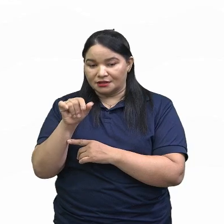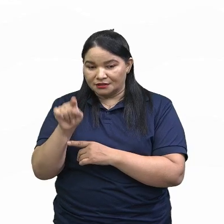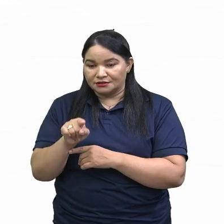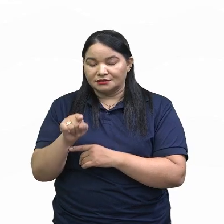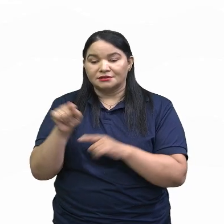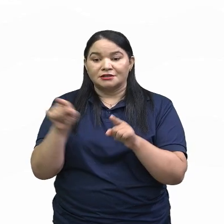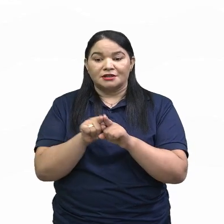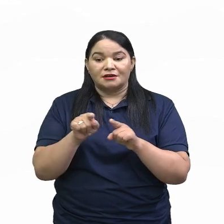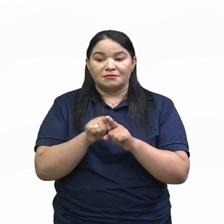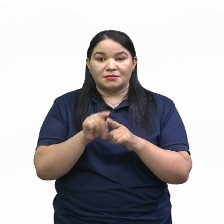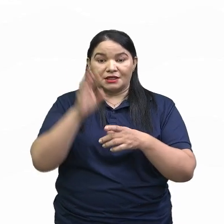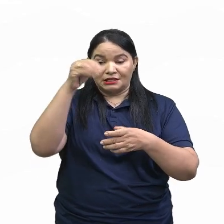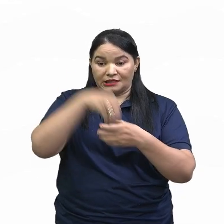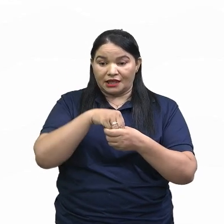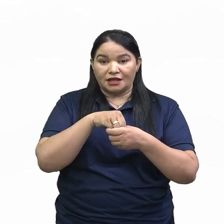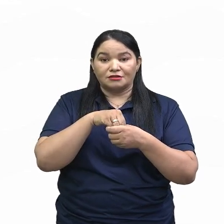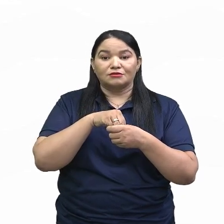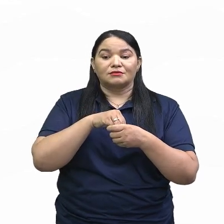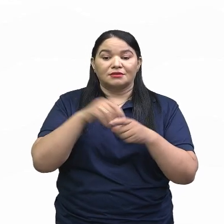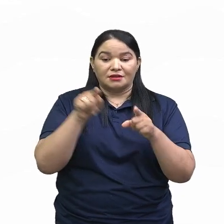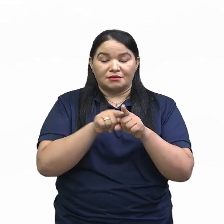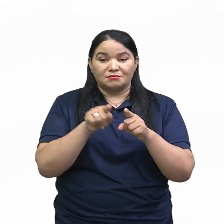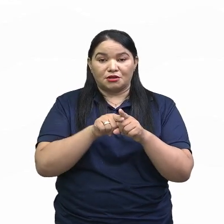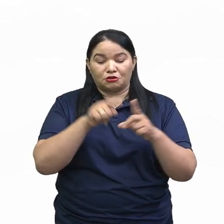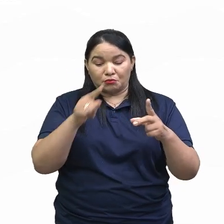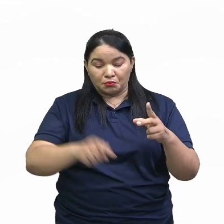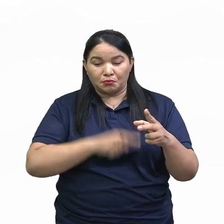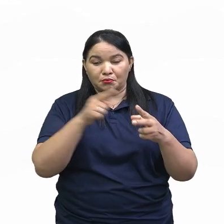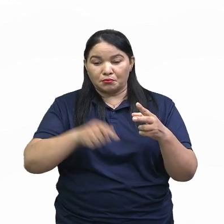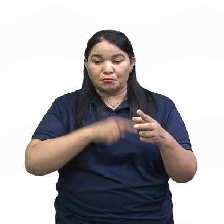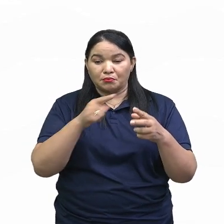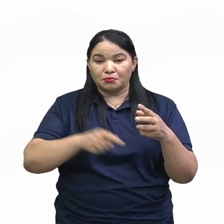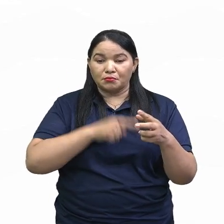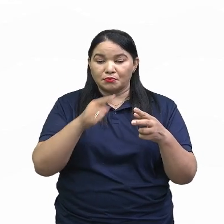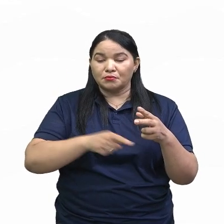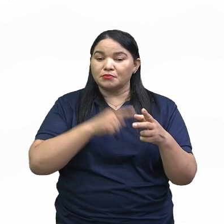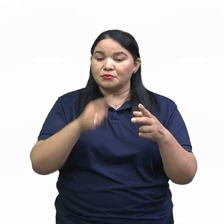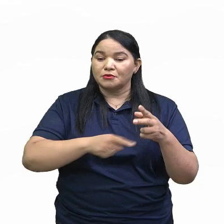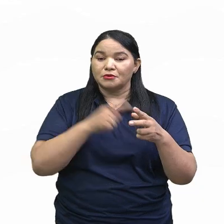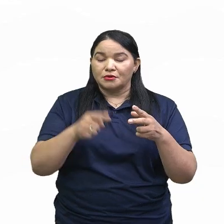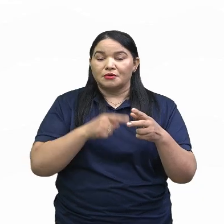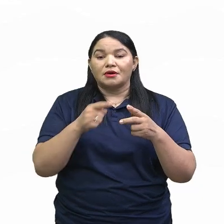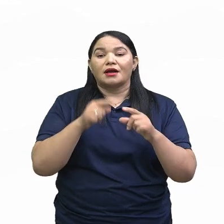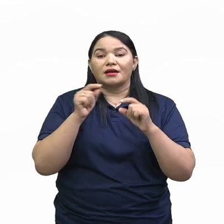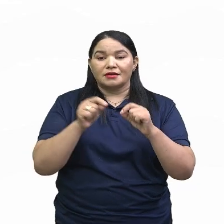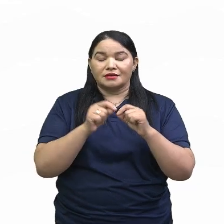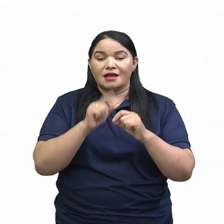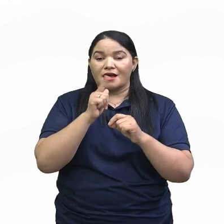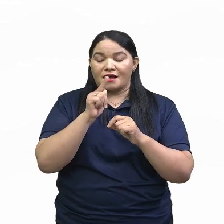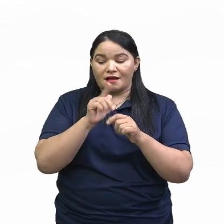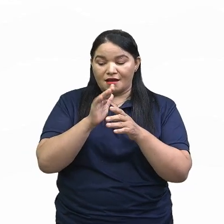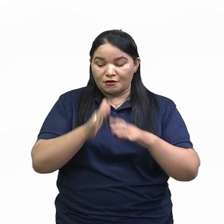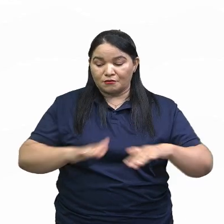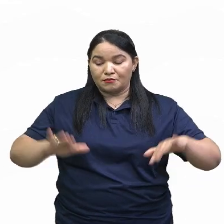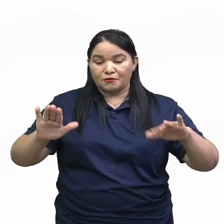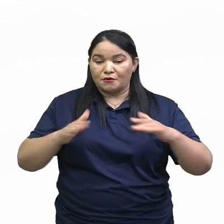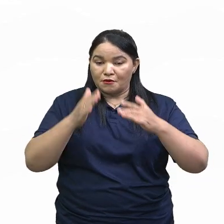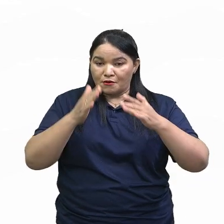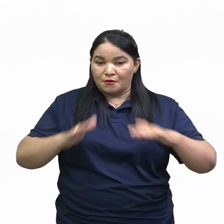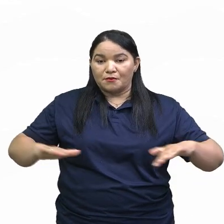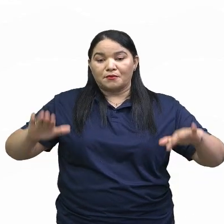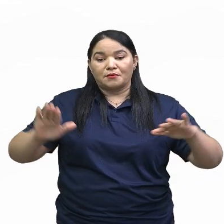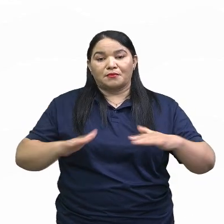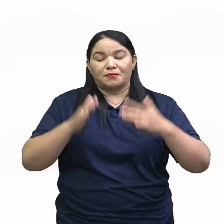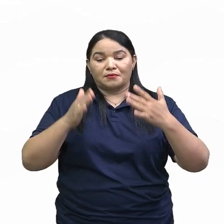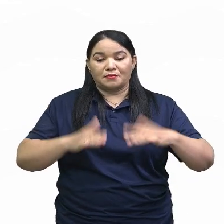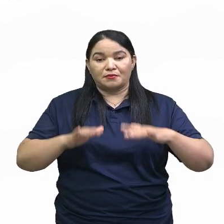estão lá embaixo, recebendo ali o movimento dessa água para que consiga ali